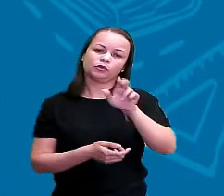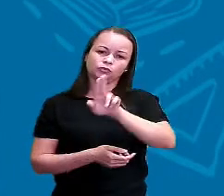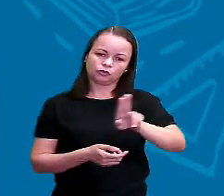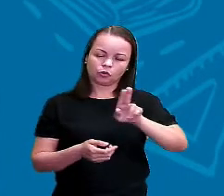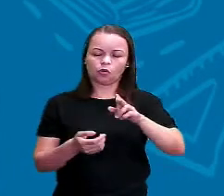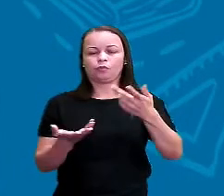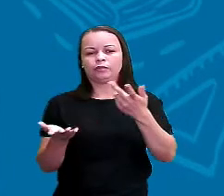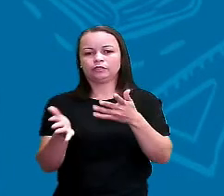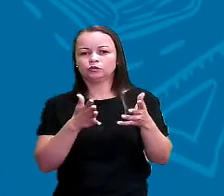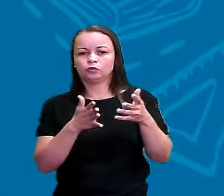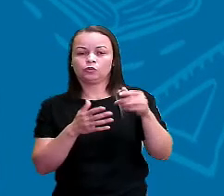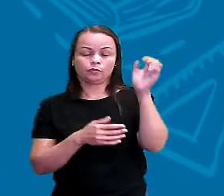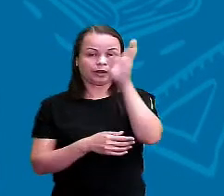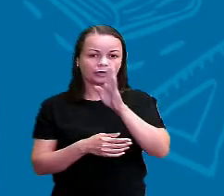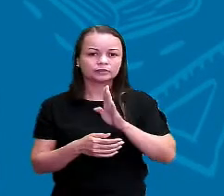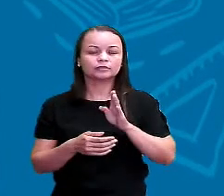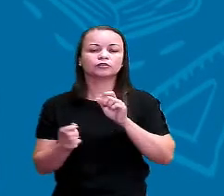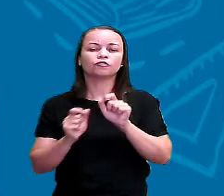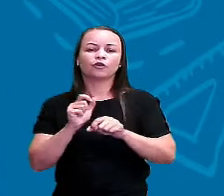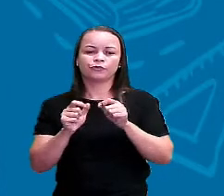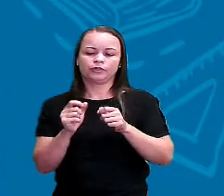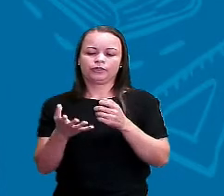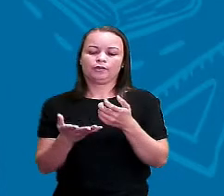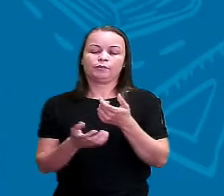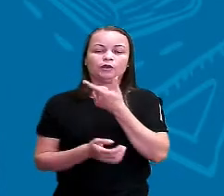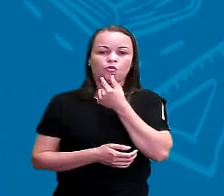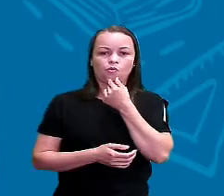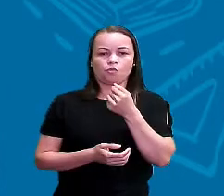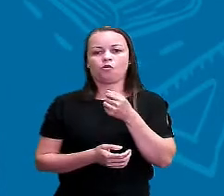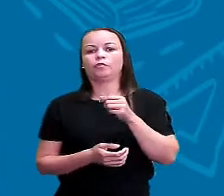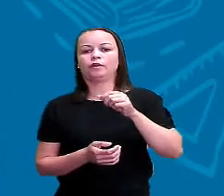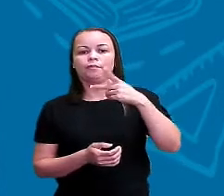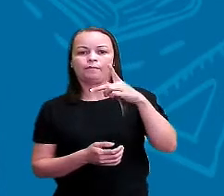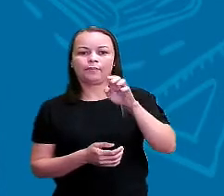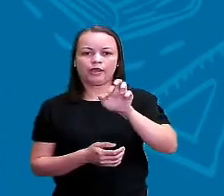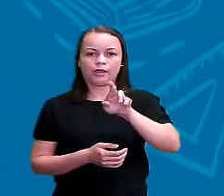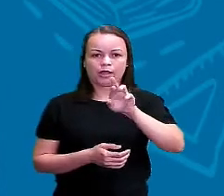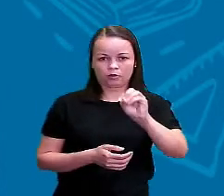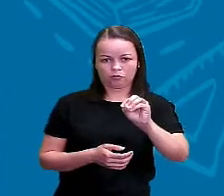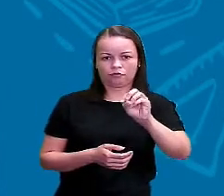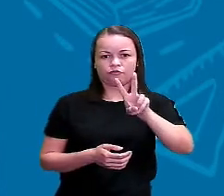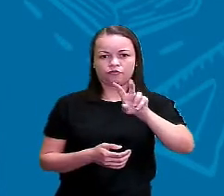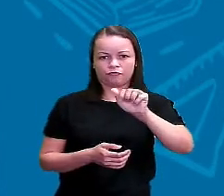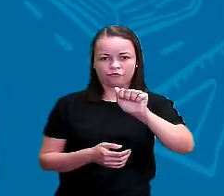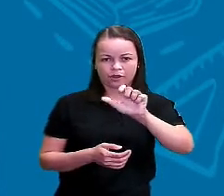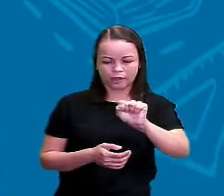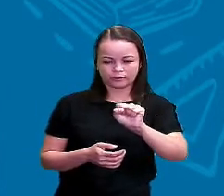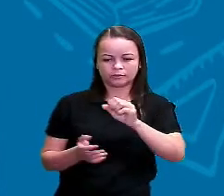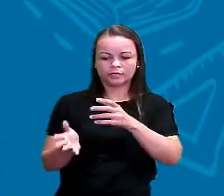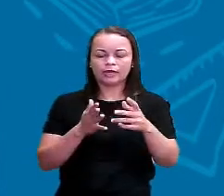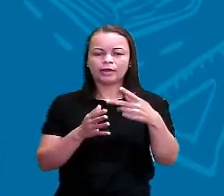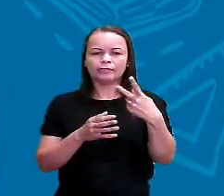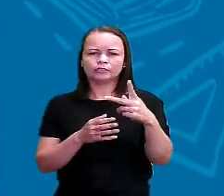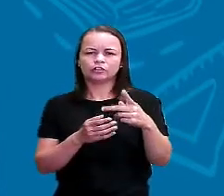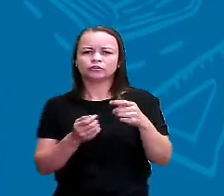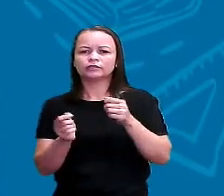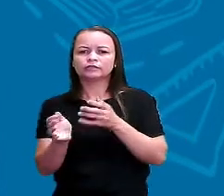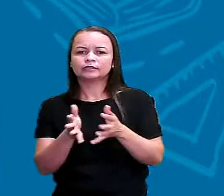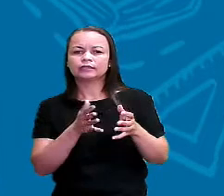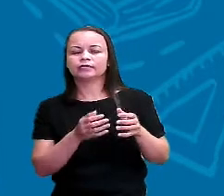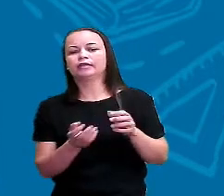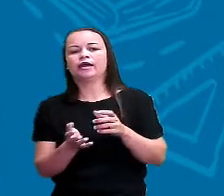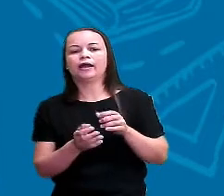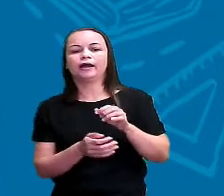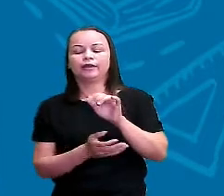carta de Pero Vaz de Caminha, foi Ilha de Vera Cruz. Pero Vaz de Caminha, ele era a pessoa que